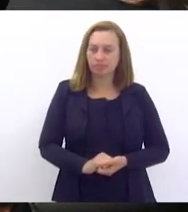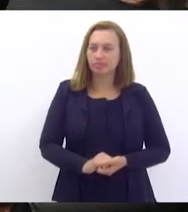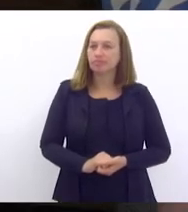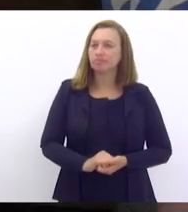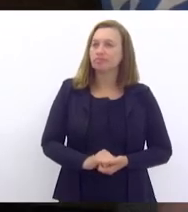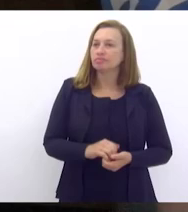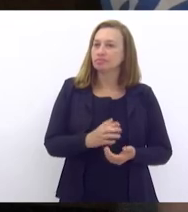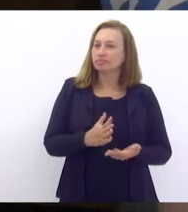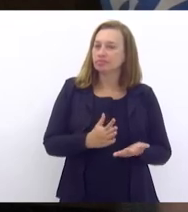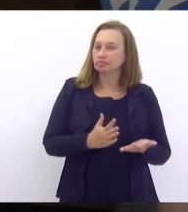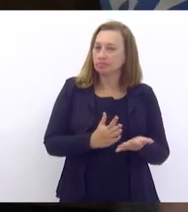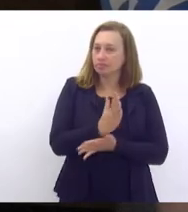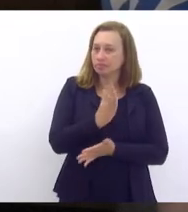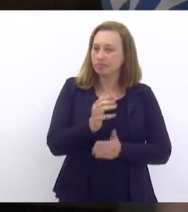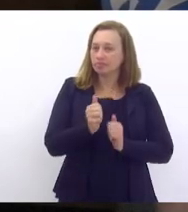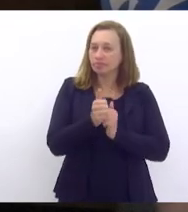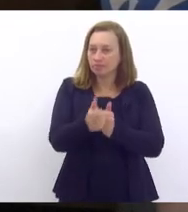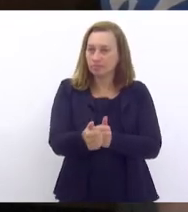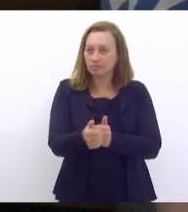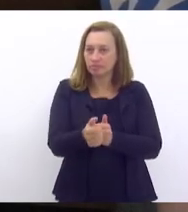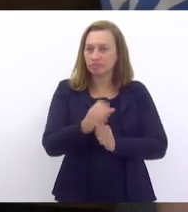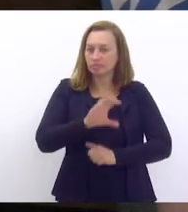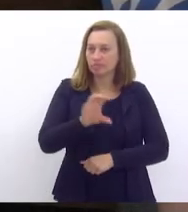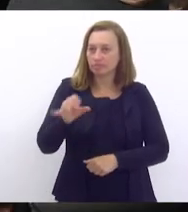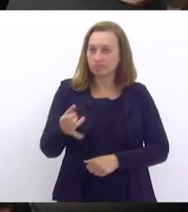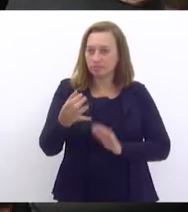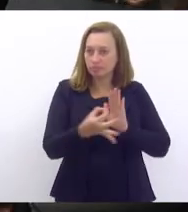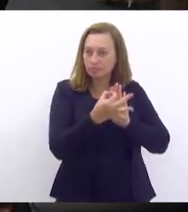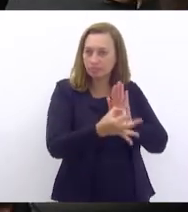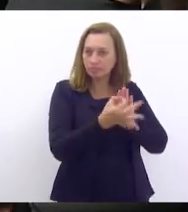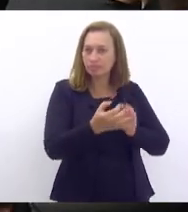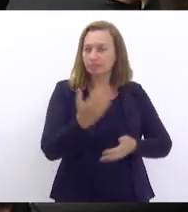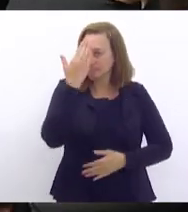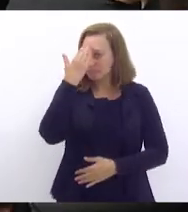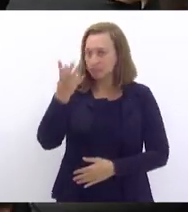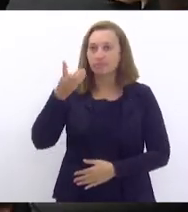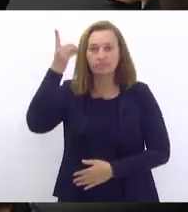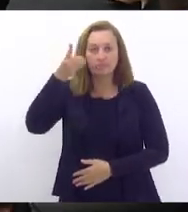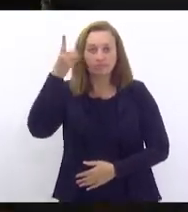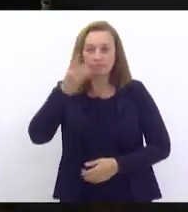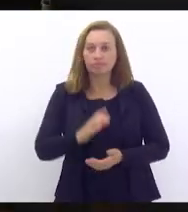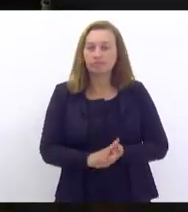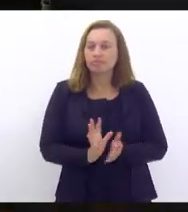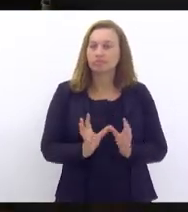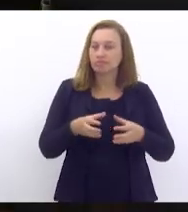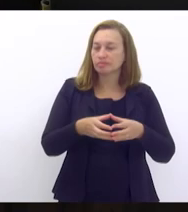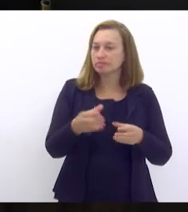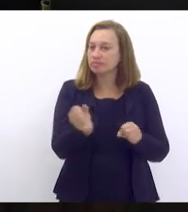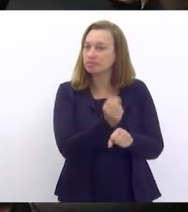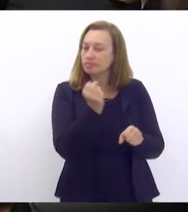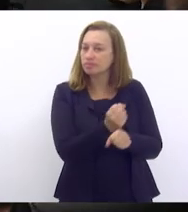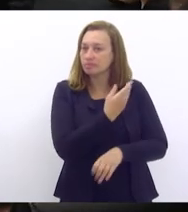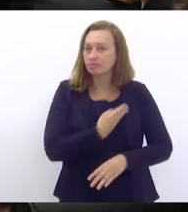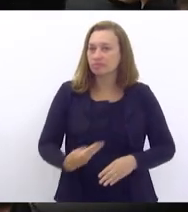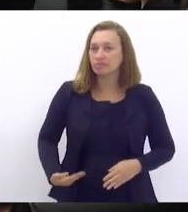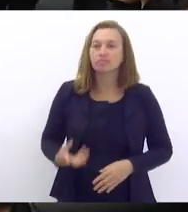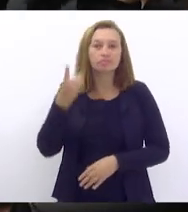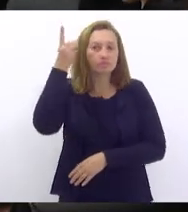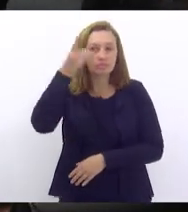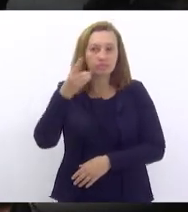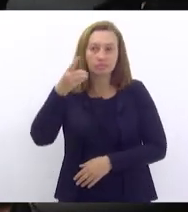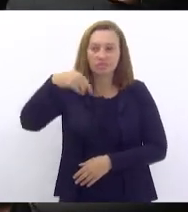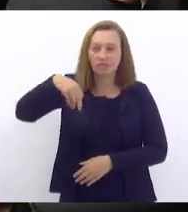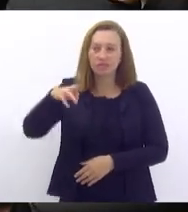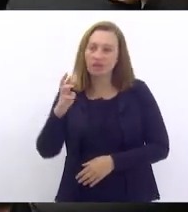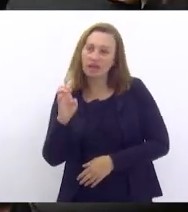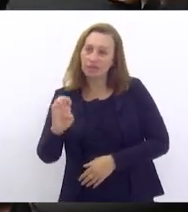Favorável, senhora presidente, acompanhando o parecer da CCJ. Obrigado, deputado. Pela Comissão de Obras Públicas, deputado Guilherme Della